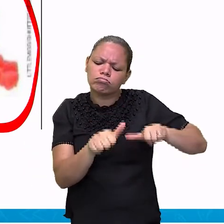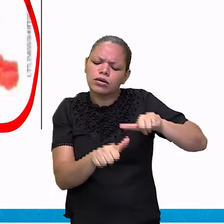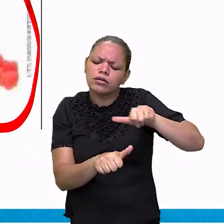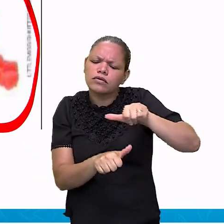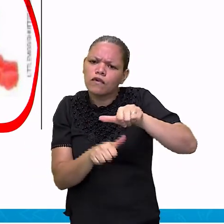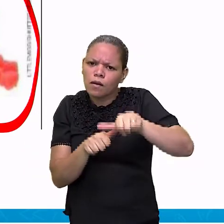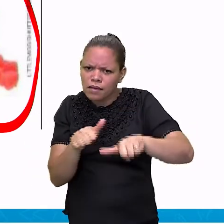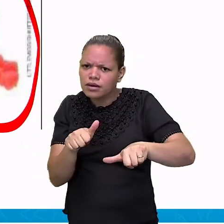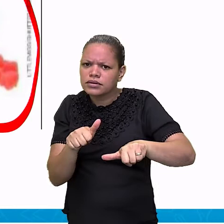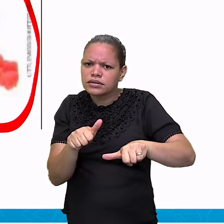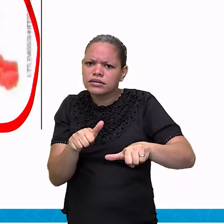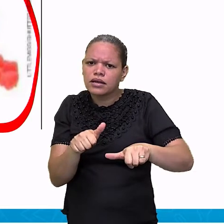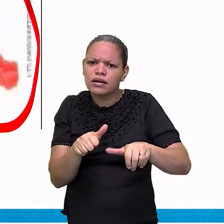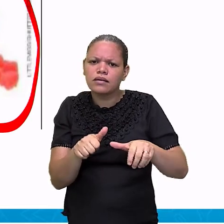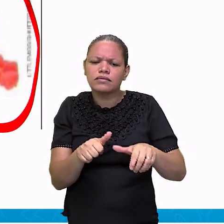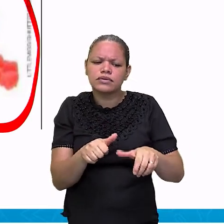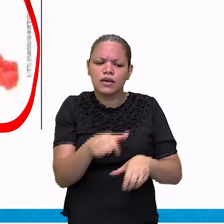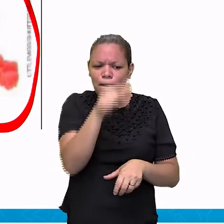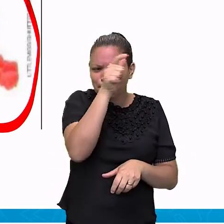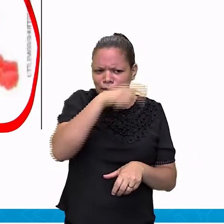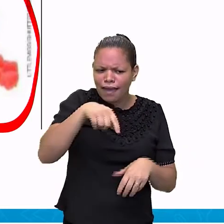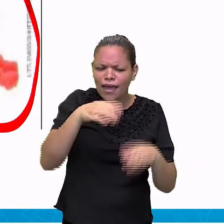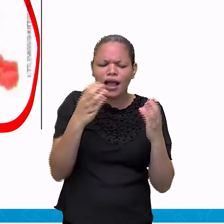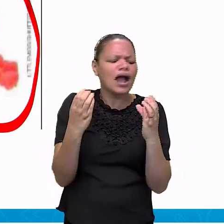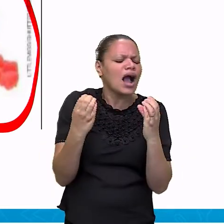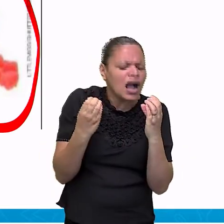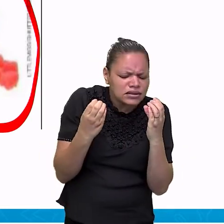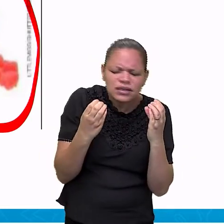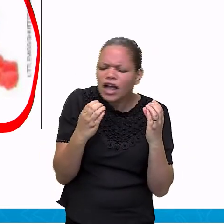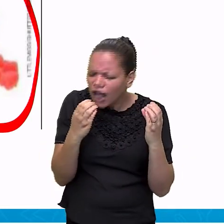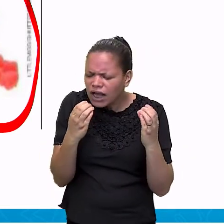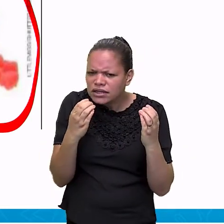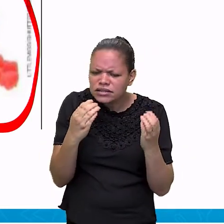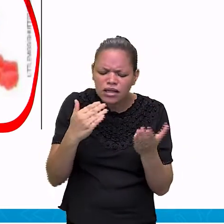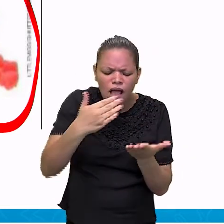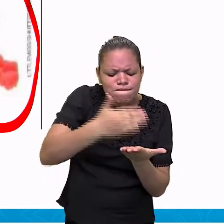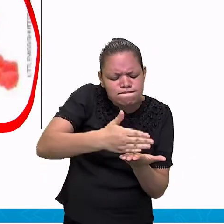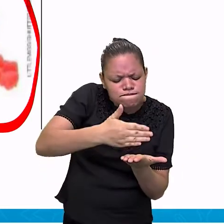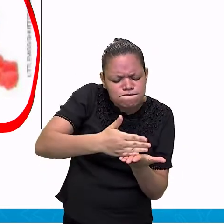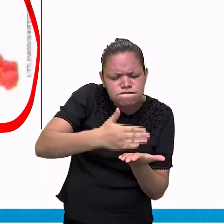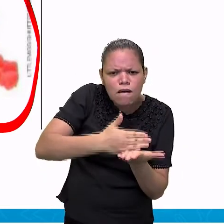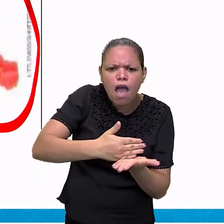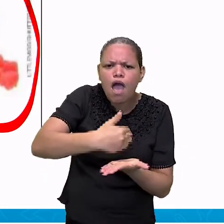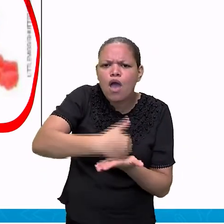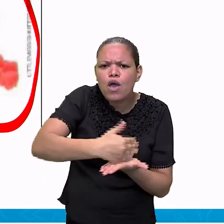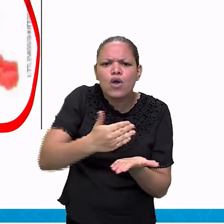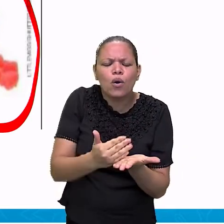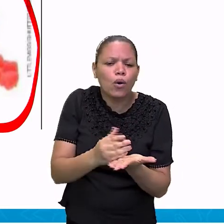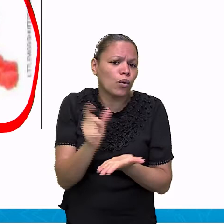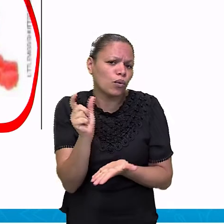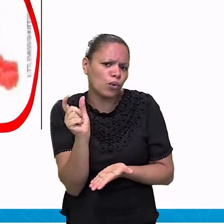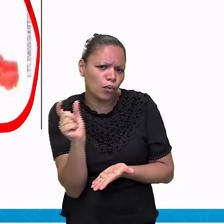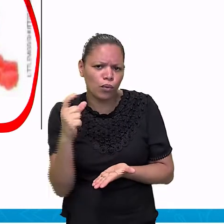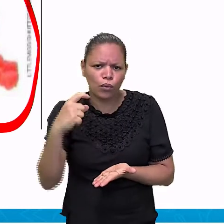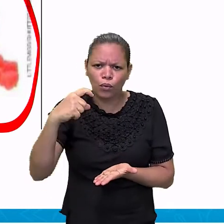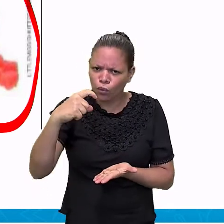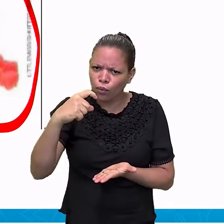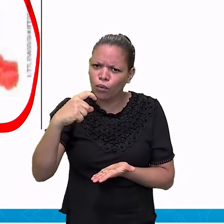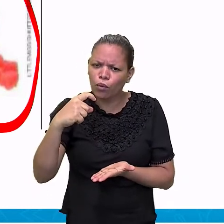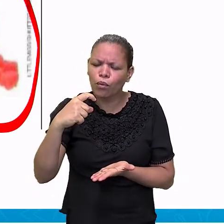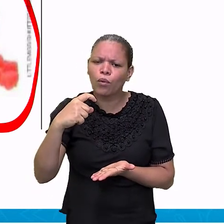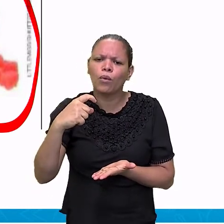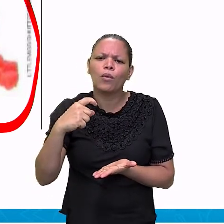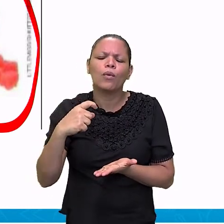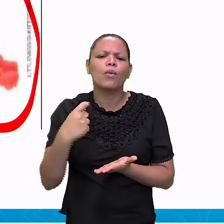em cubos, ou então eu corto em fatias também. Aquelas fatias meio